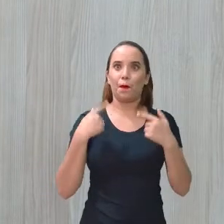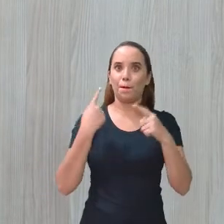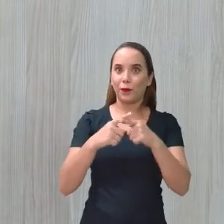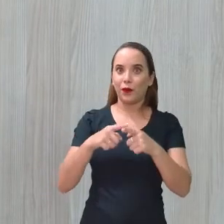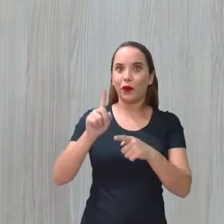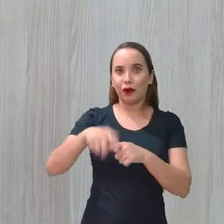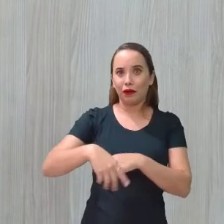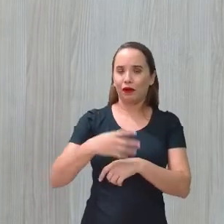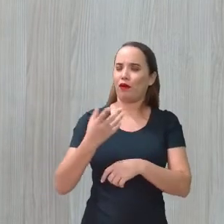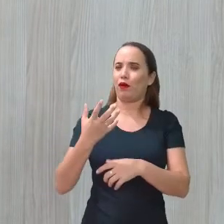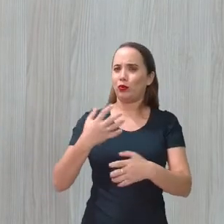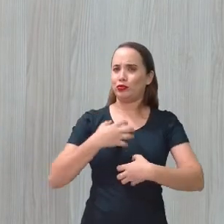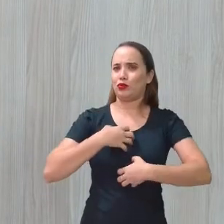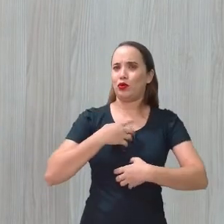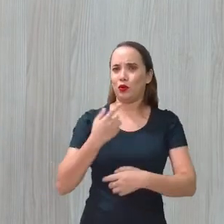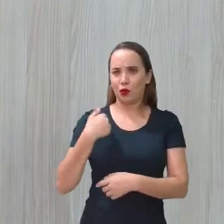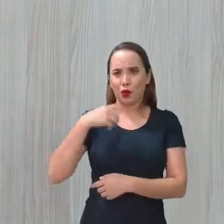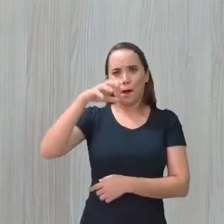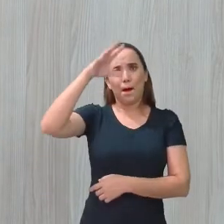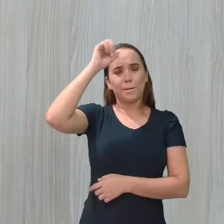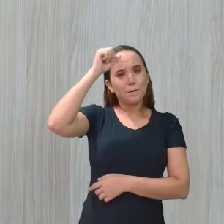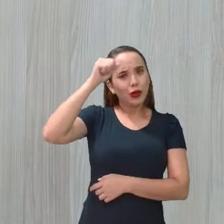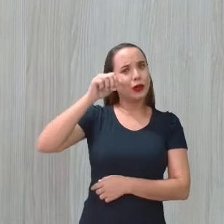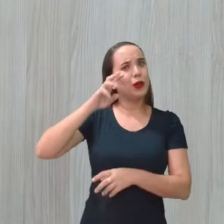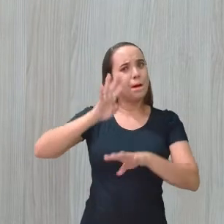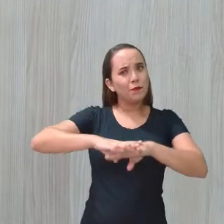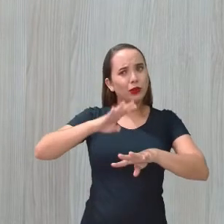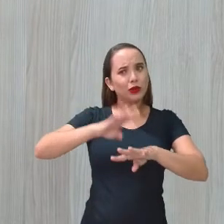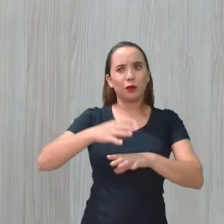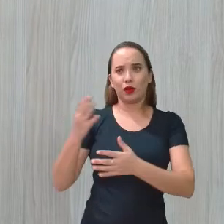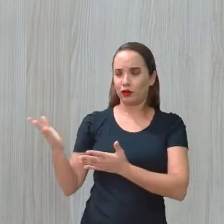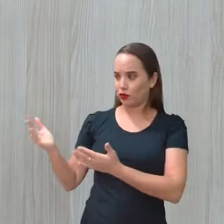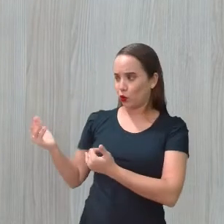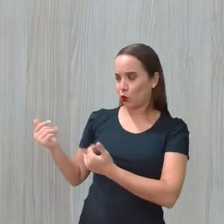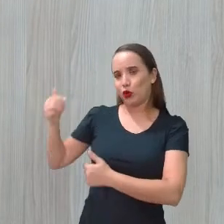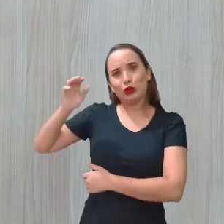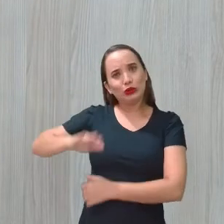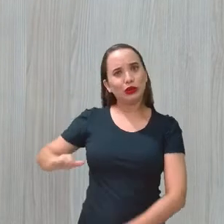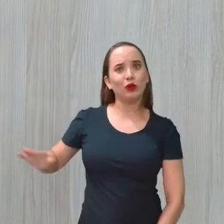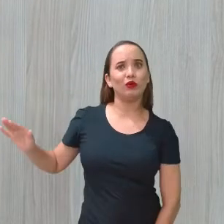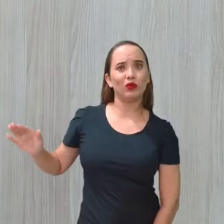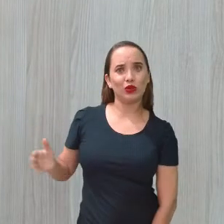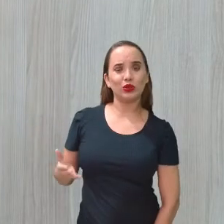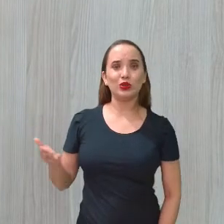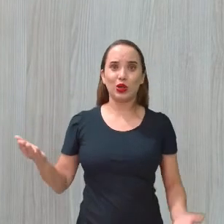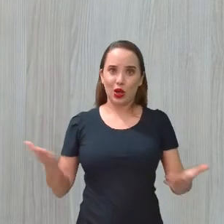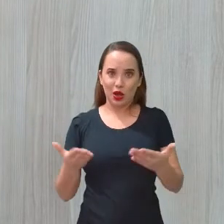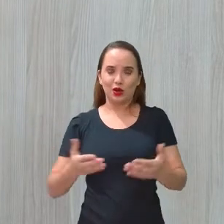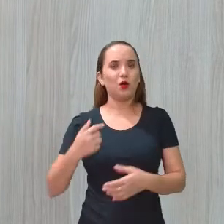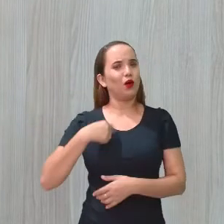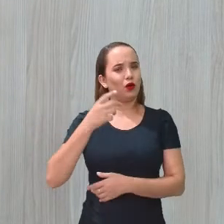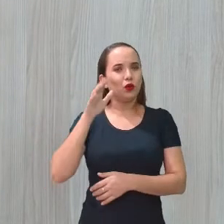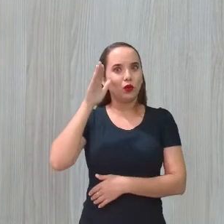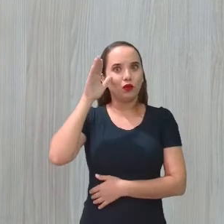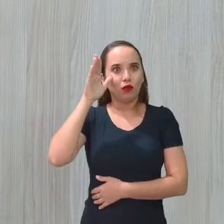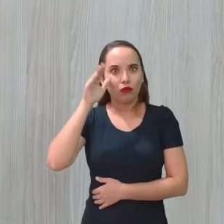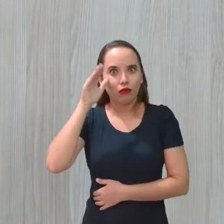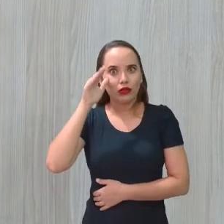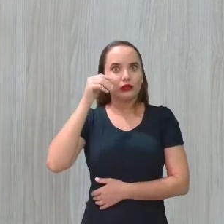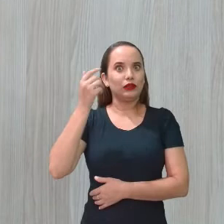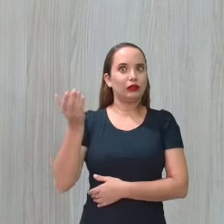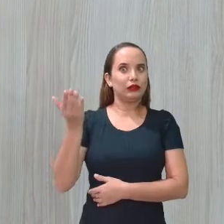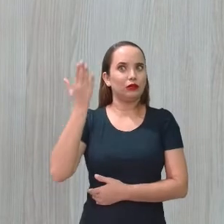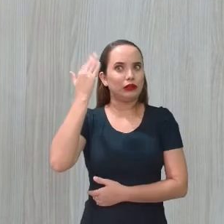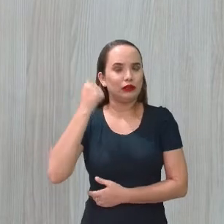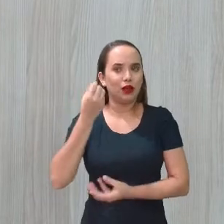né, matemática na infância, né, na adolescência. Então agora eu já tô curiosa, né, para ver